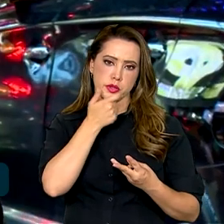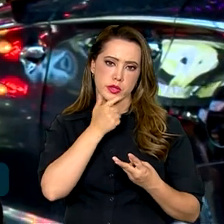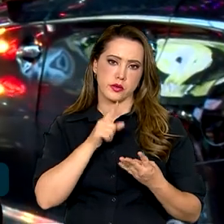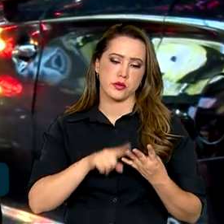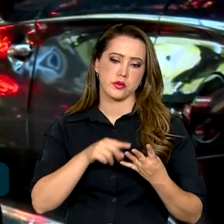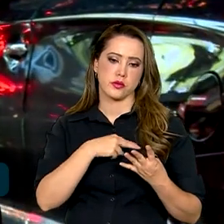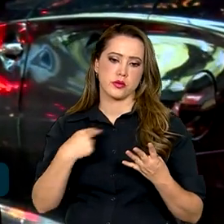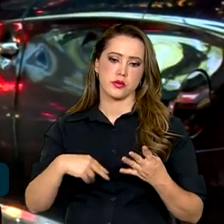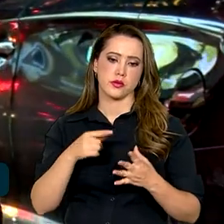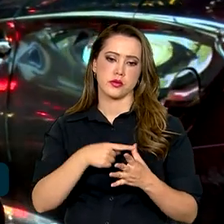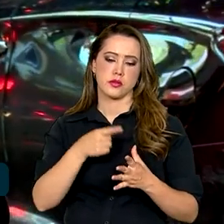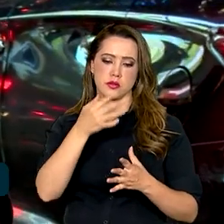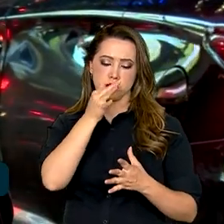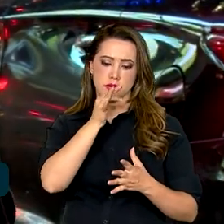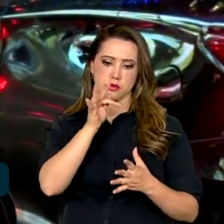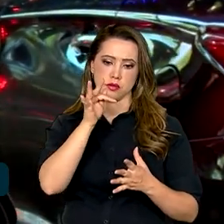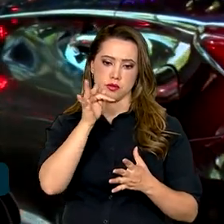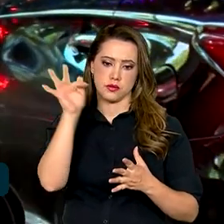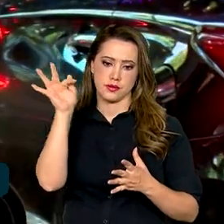China,